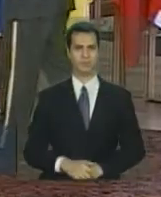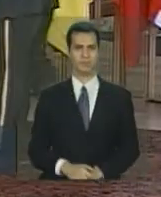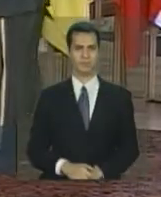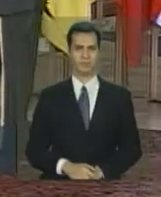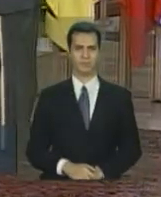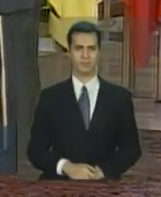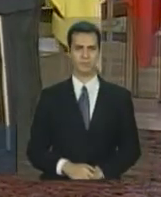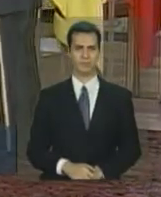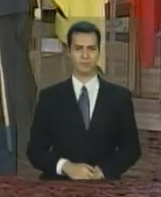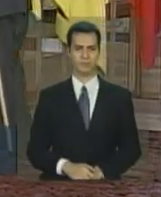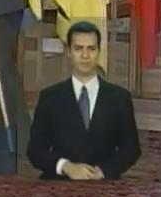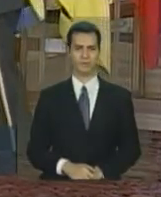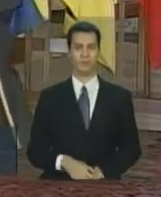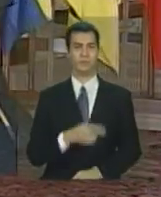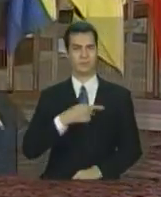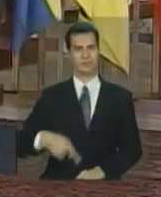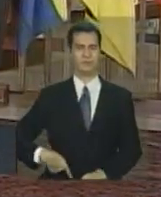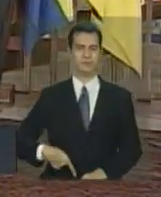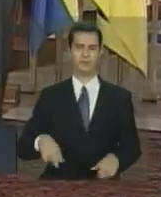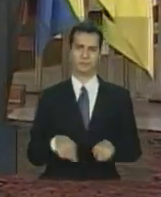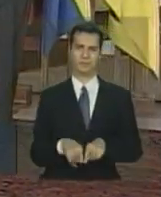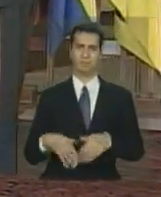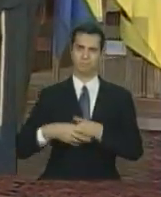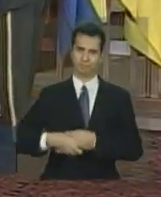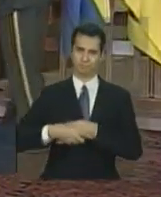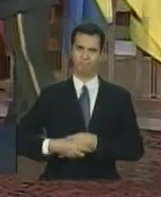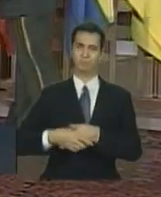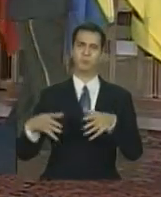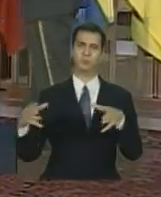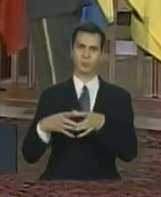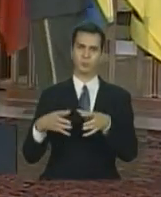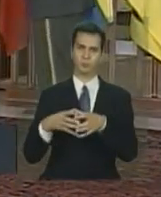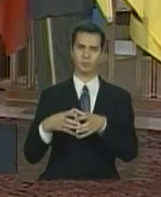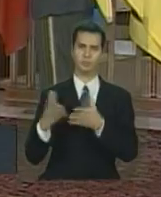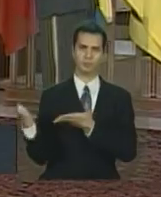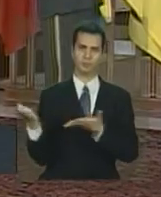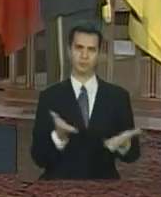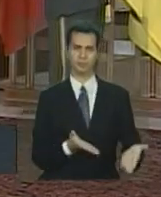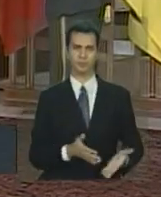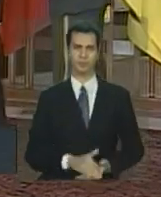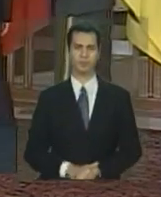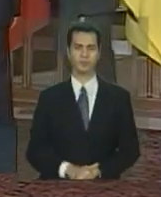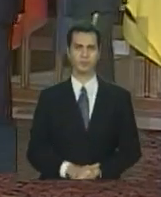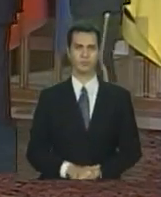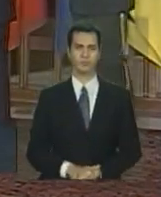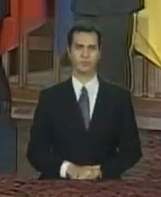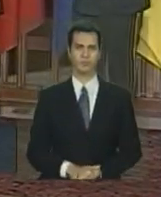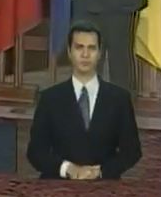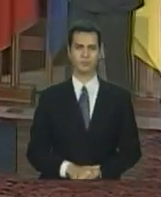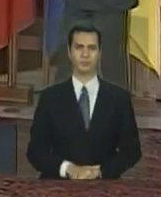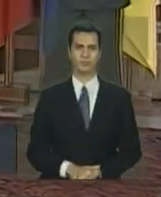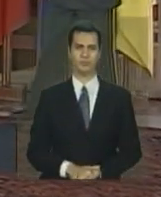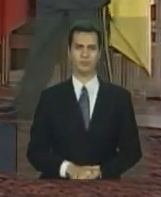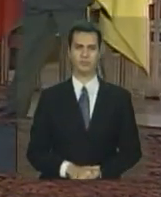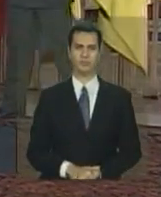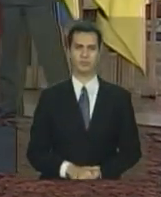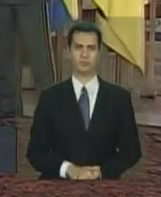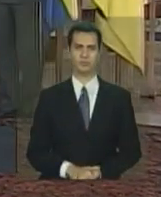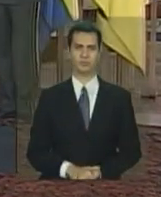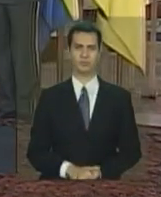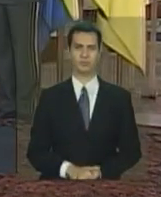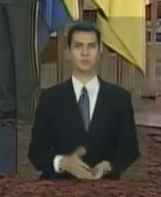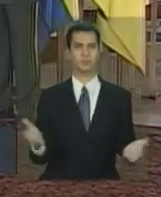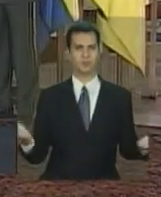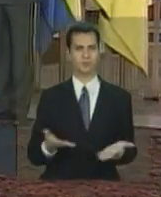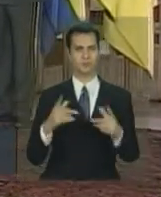A presidenta conhece a comitiva do embaixador da China e este sim é o